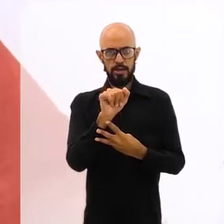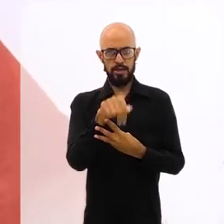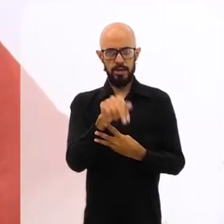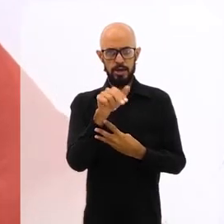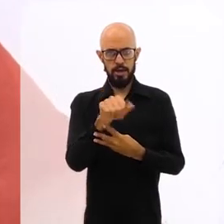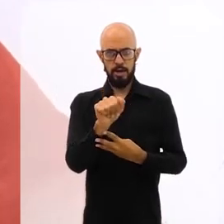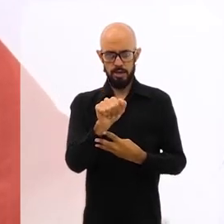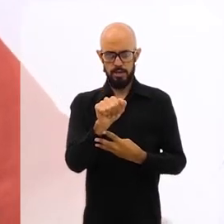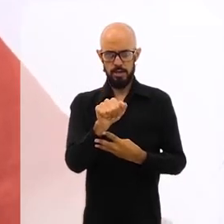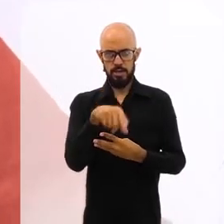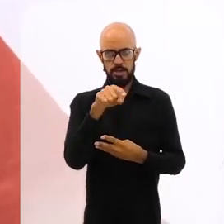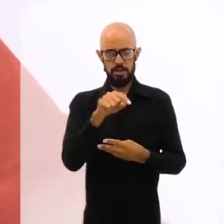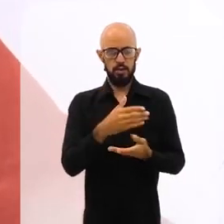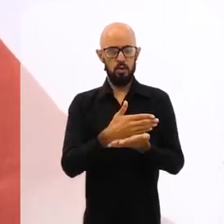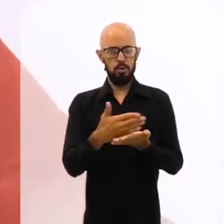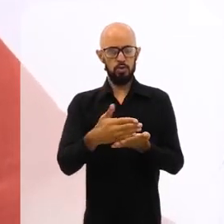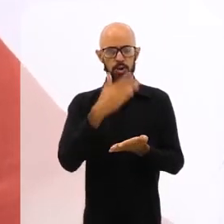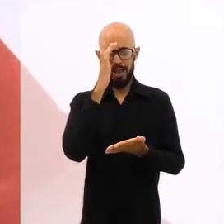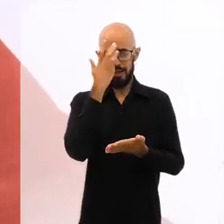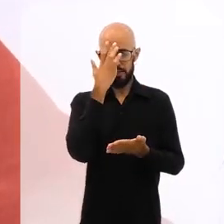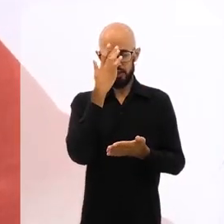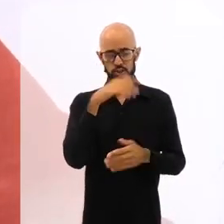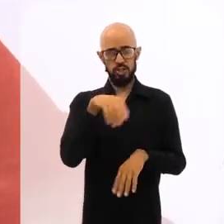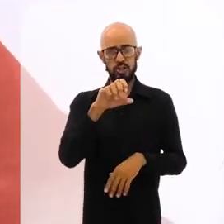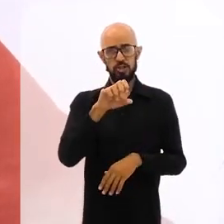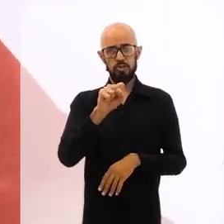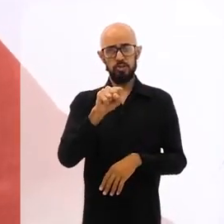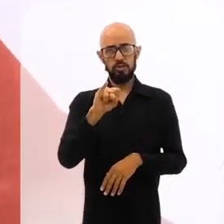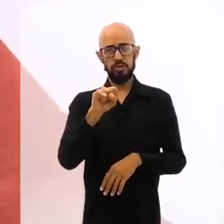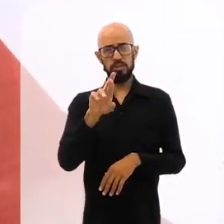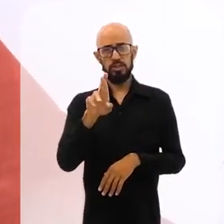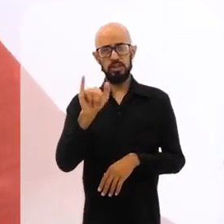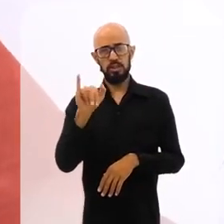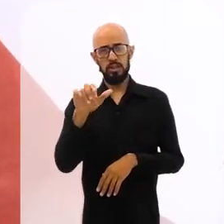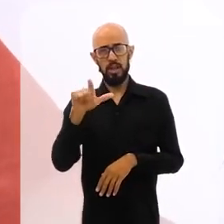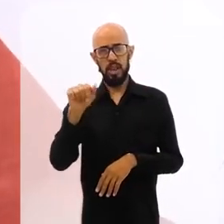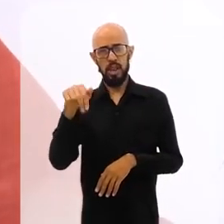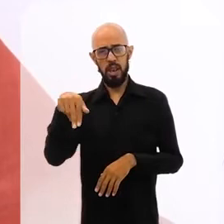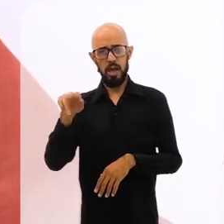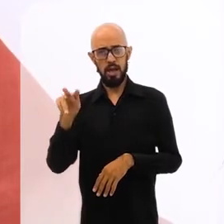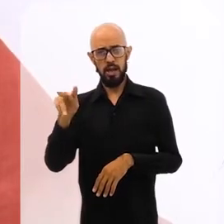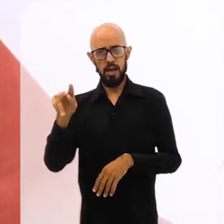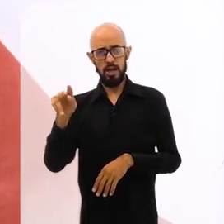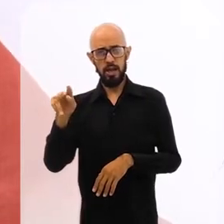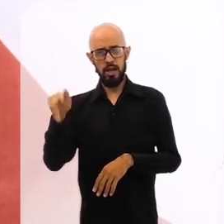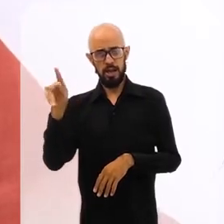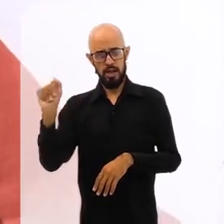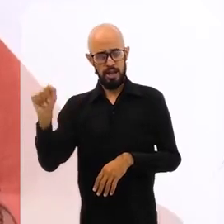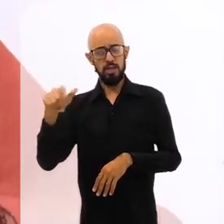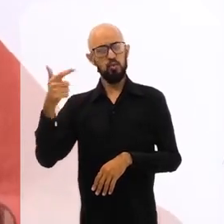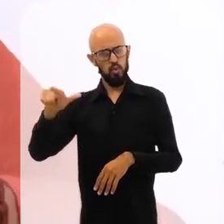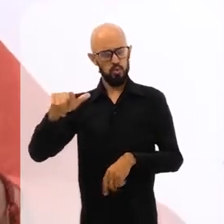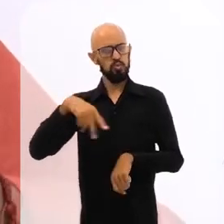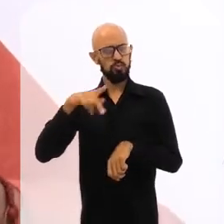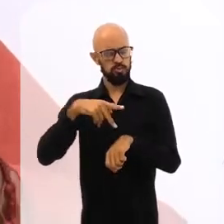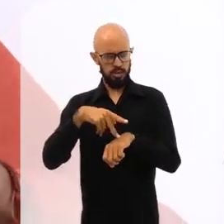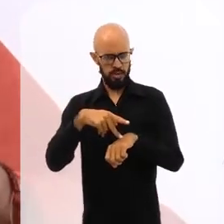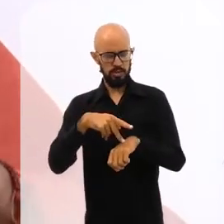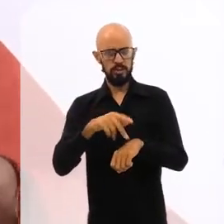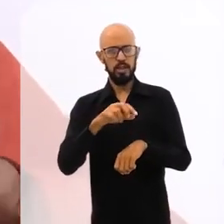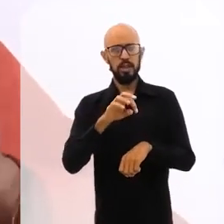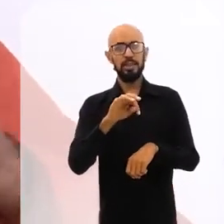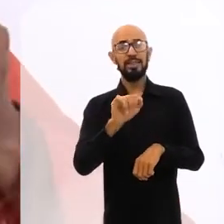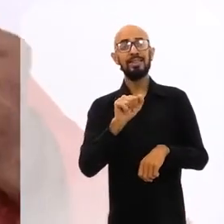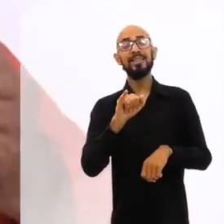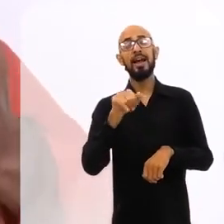um pouco na Índia, mas no Sri Lanka, no Laos, no Vietnã, na Camboja, e na Tailândia. Né? Esse é o budismo que chamam de